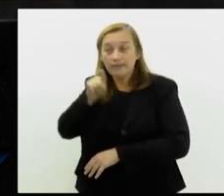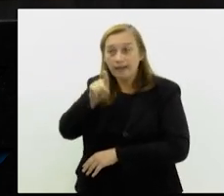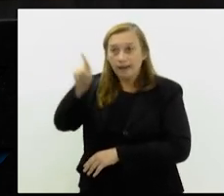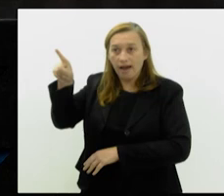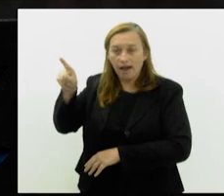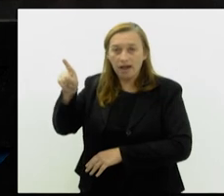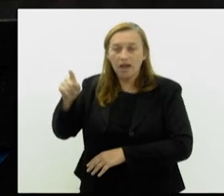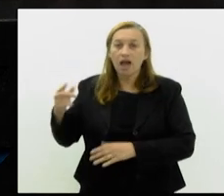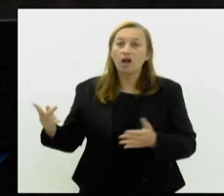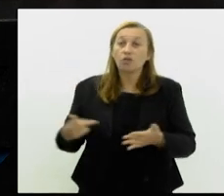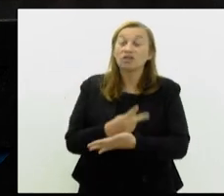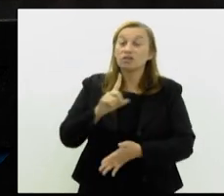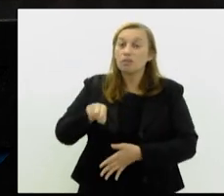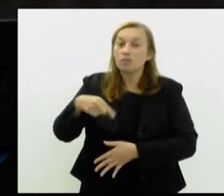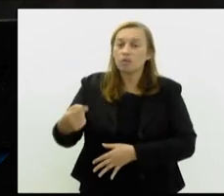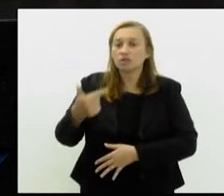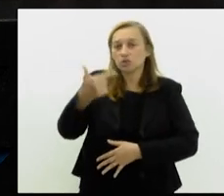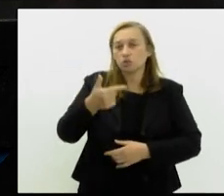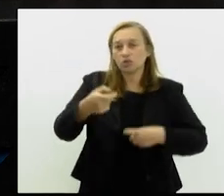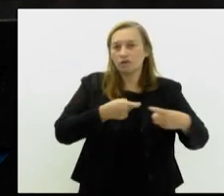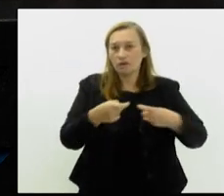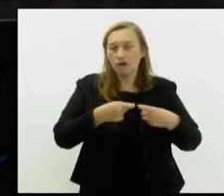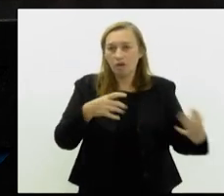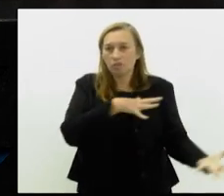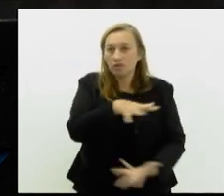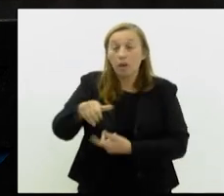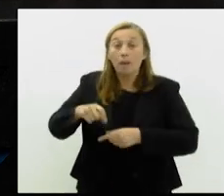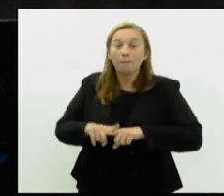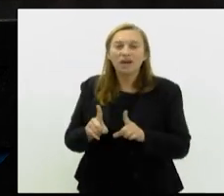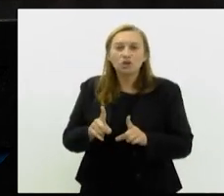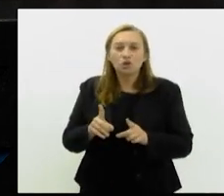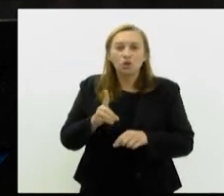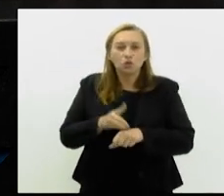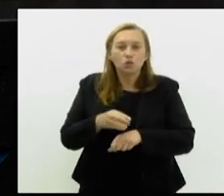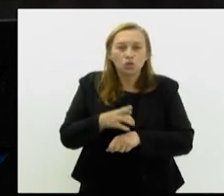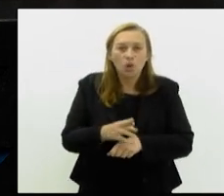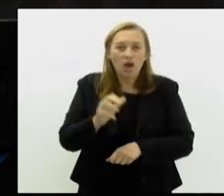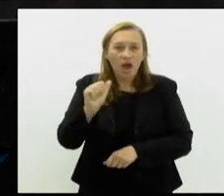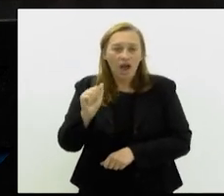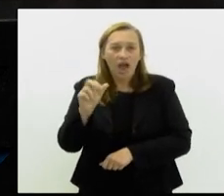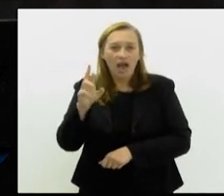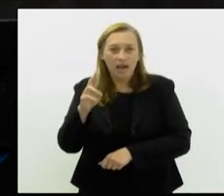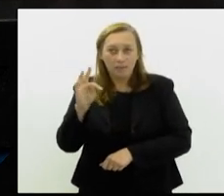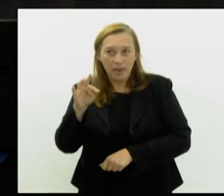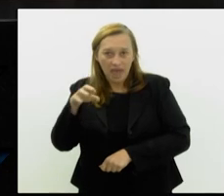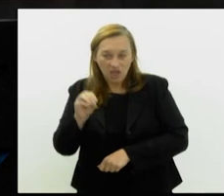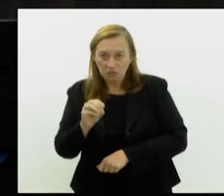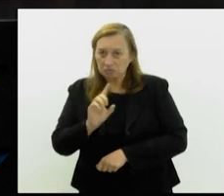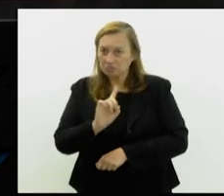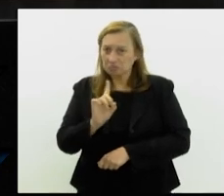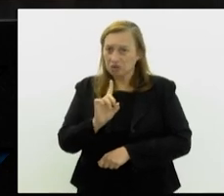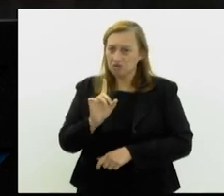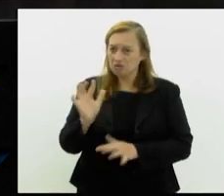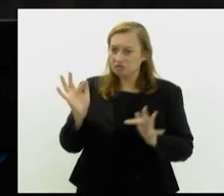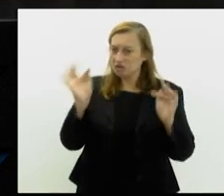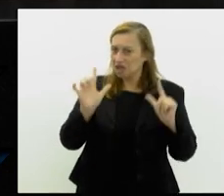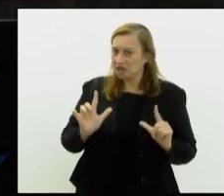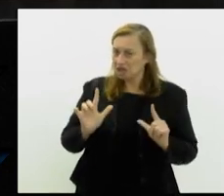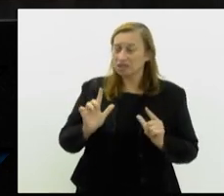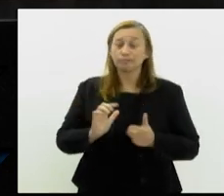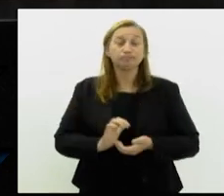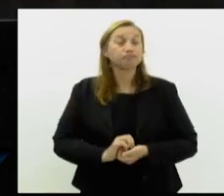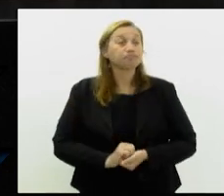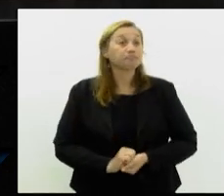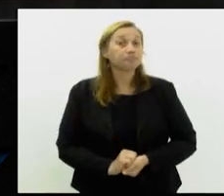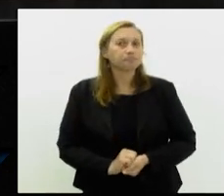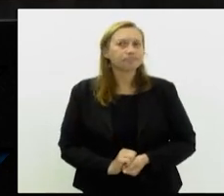Segunda Guerra Mundial mas o Dr ariberto não satisfeito ele